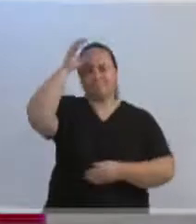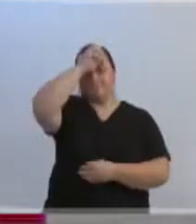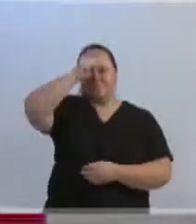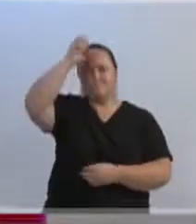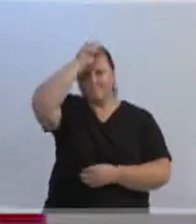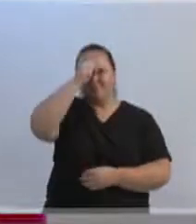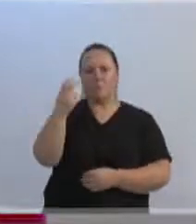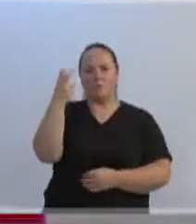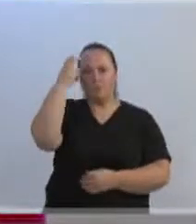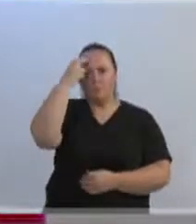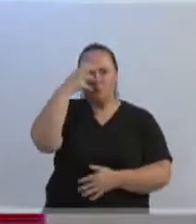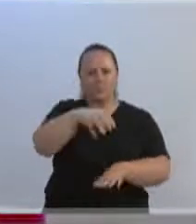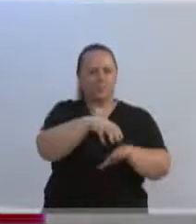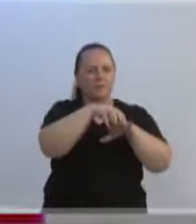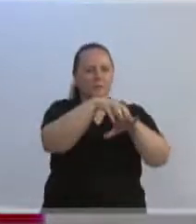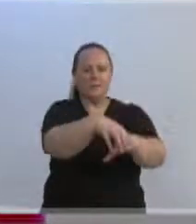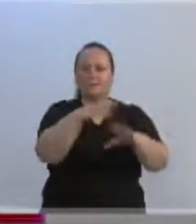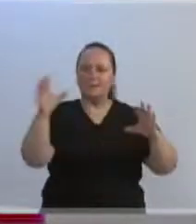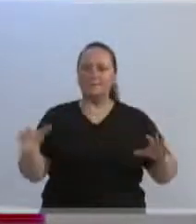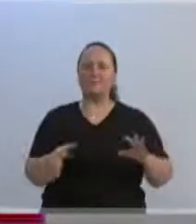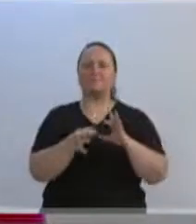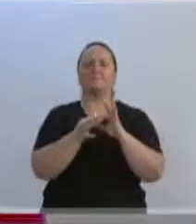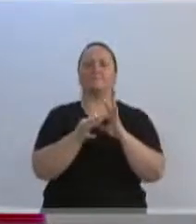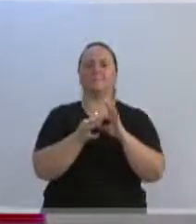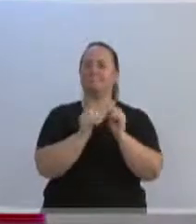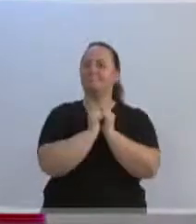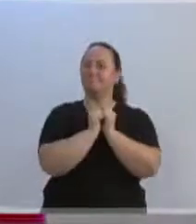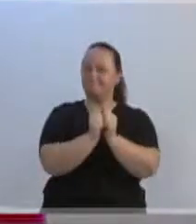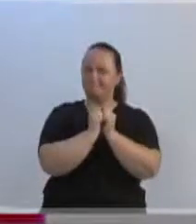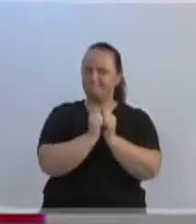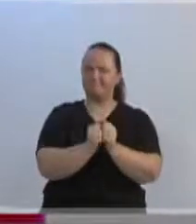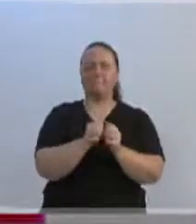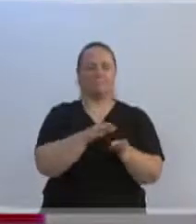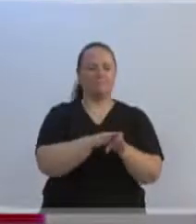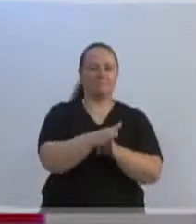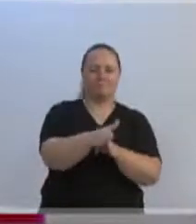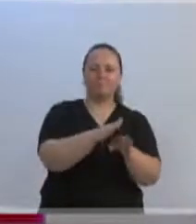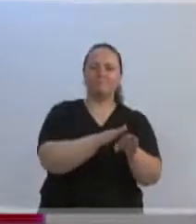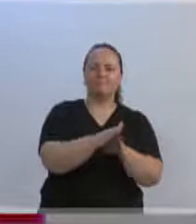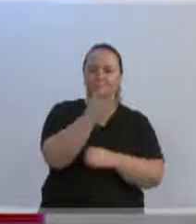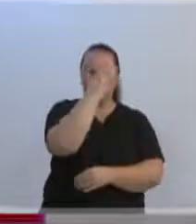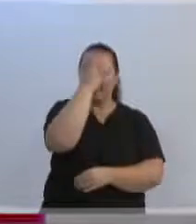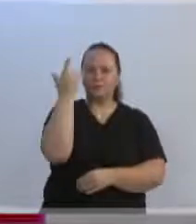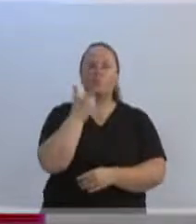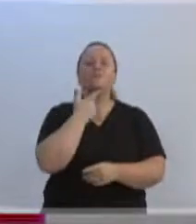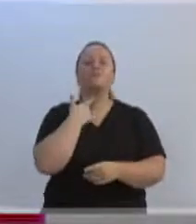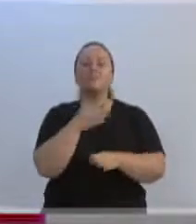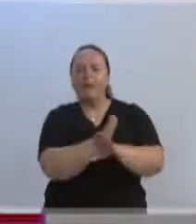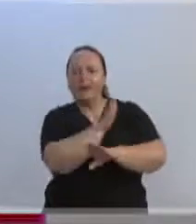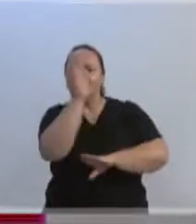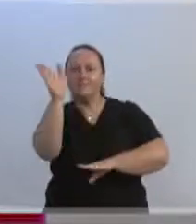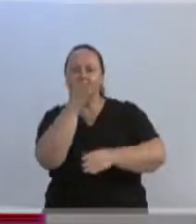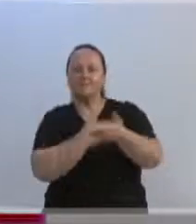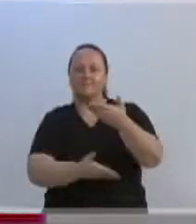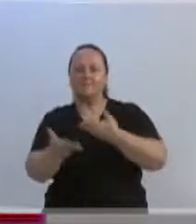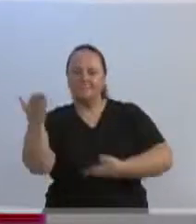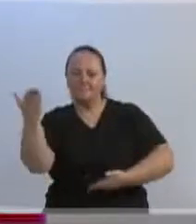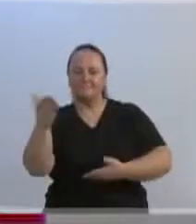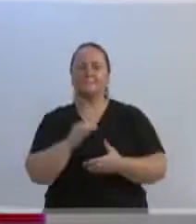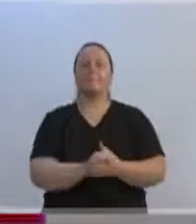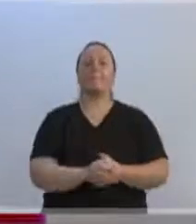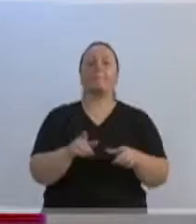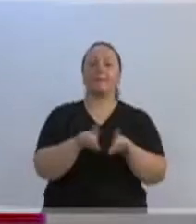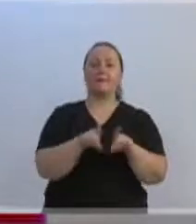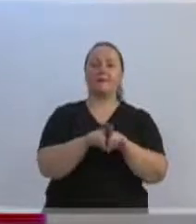e turístico simultaneamente oferecermos aconselhamento aos intercambistas escolas e famílias hospedeiras